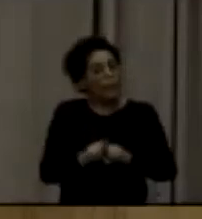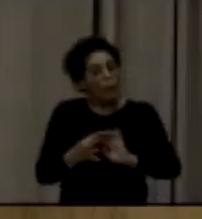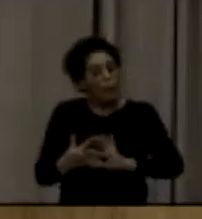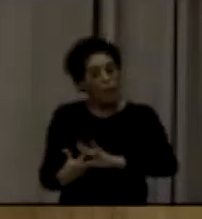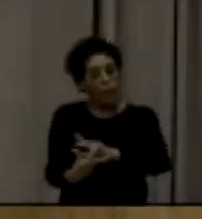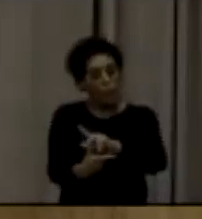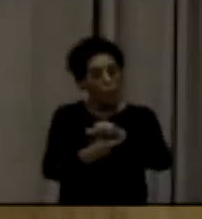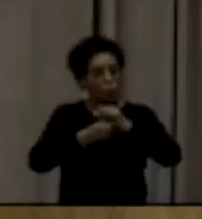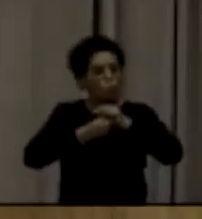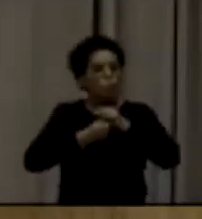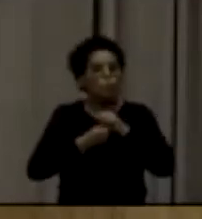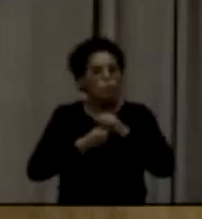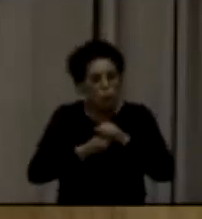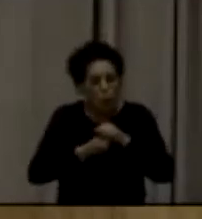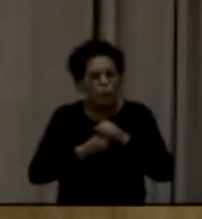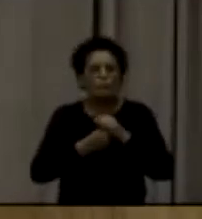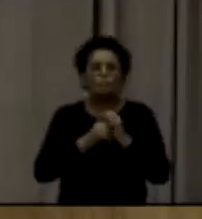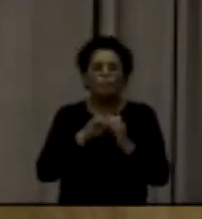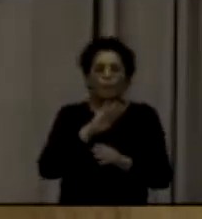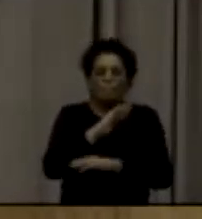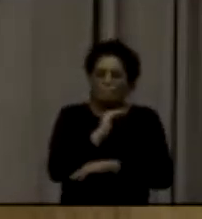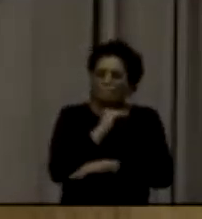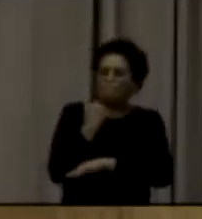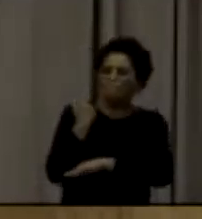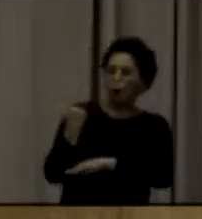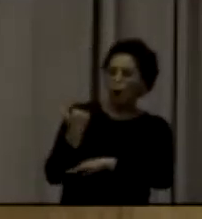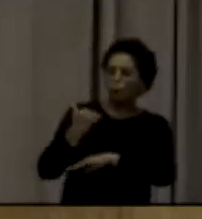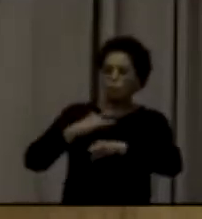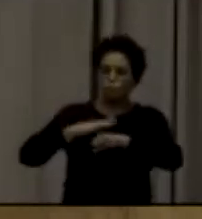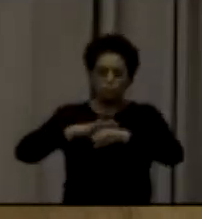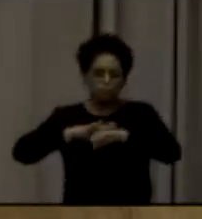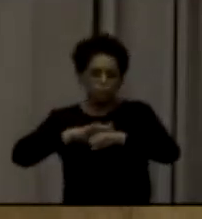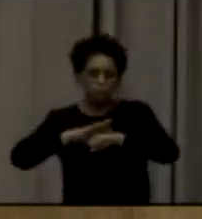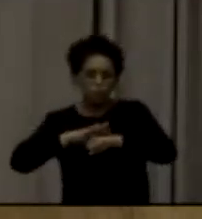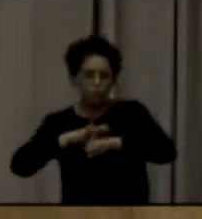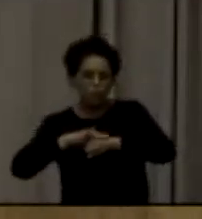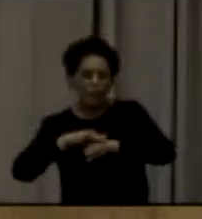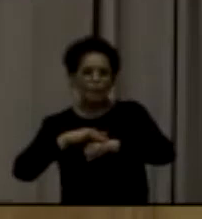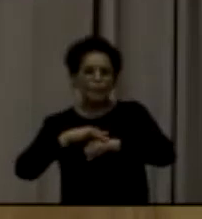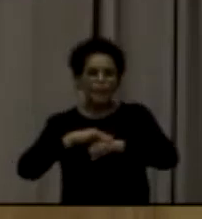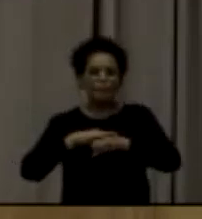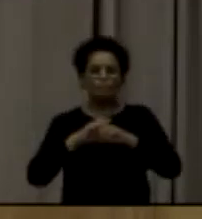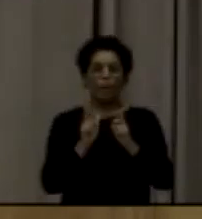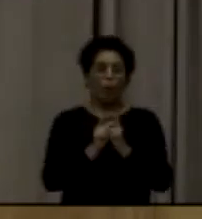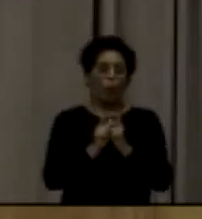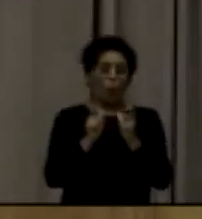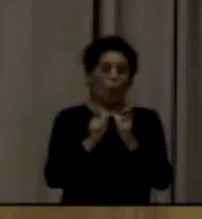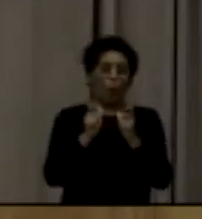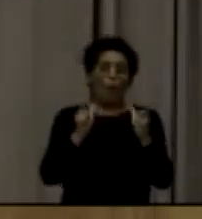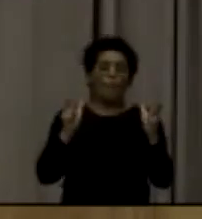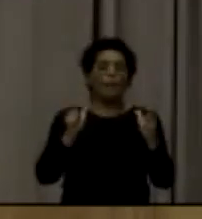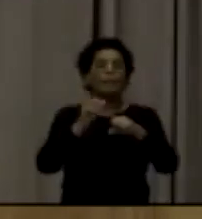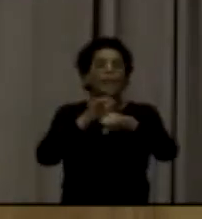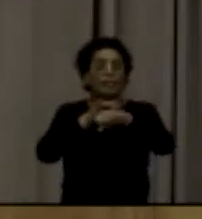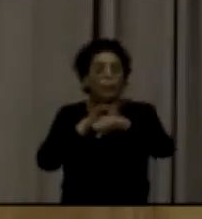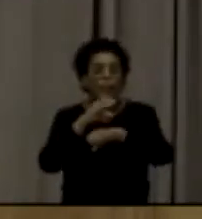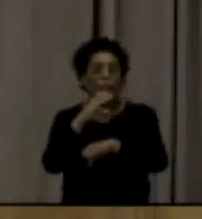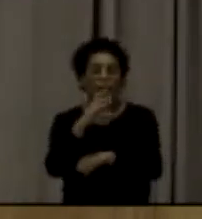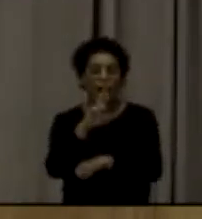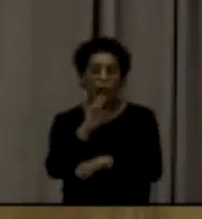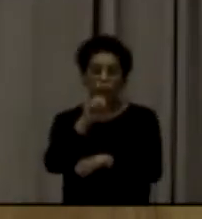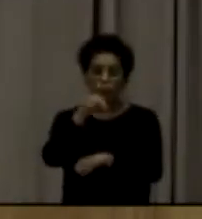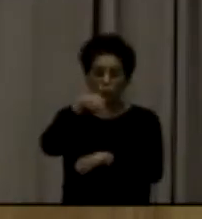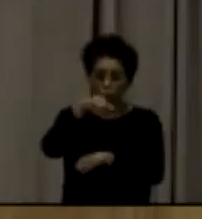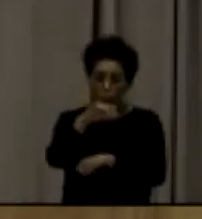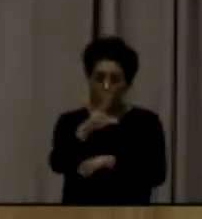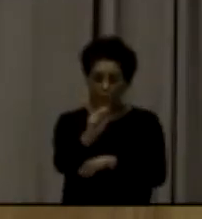causa importante de morte, de adoecimento e morte, mas é o aumento das doenças crônicas não transmissíveis, o